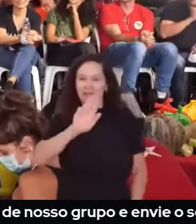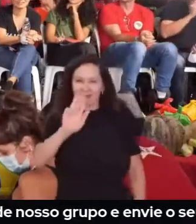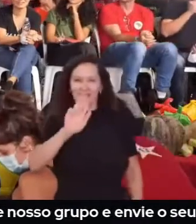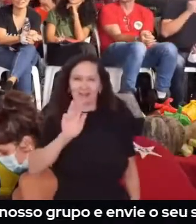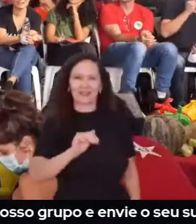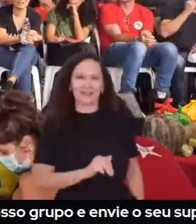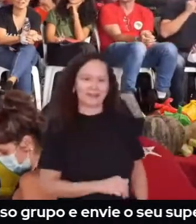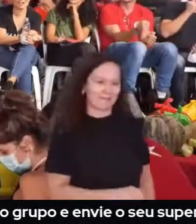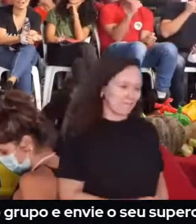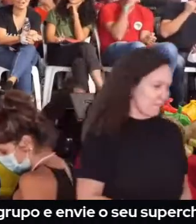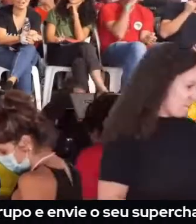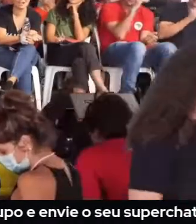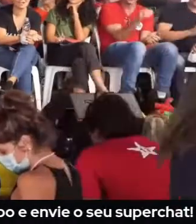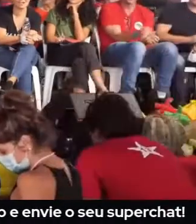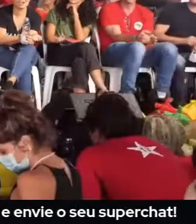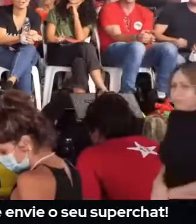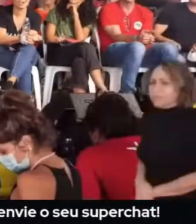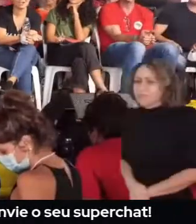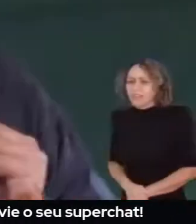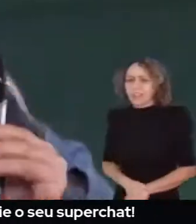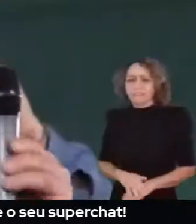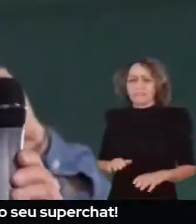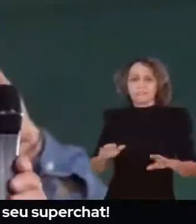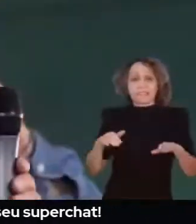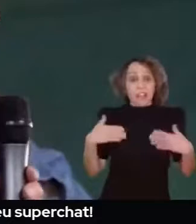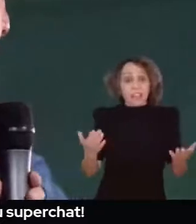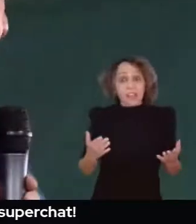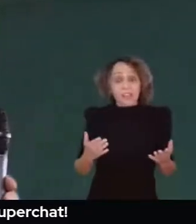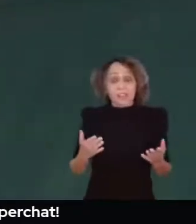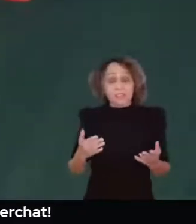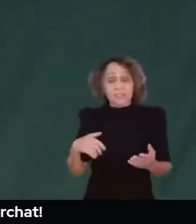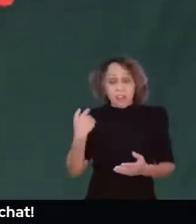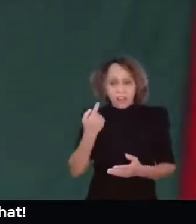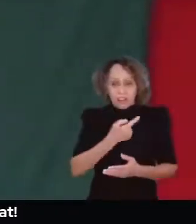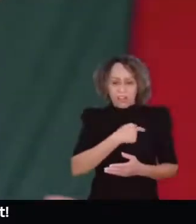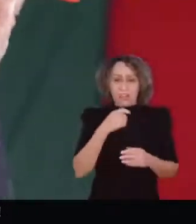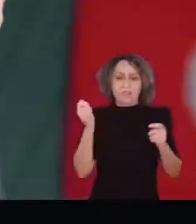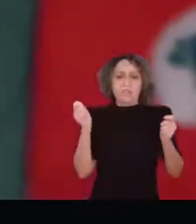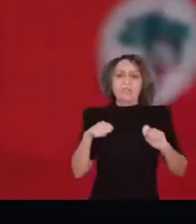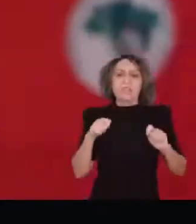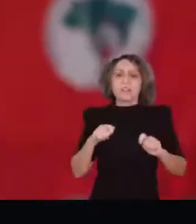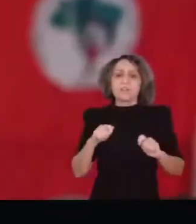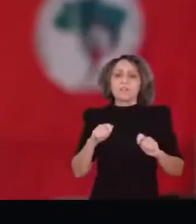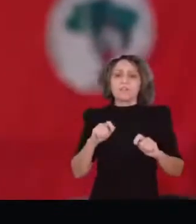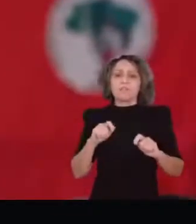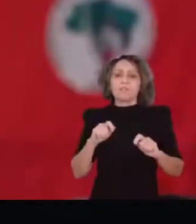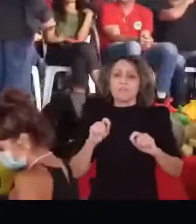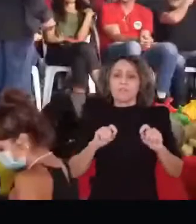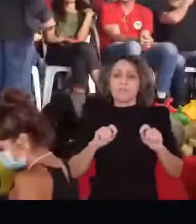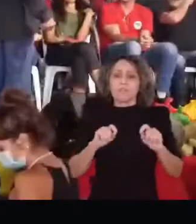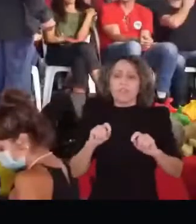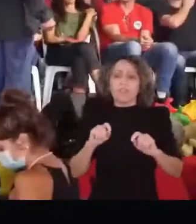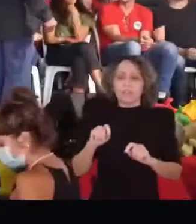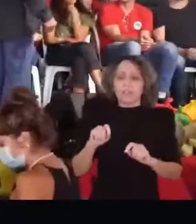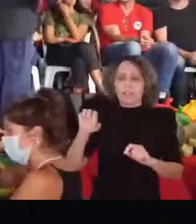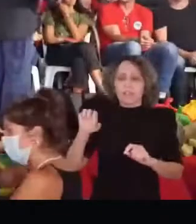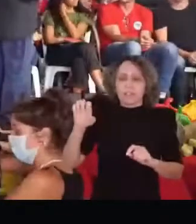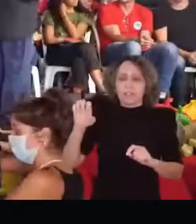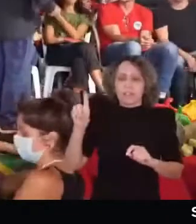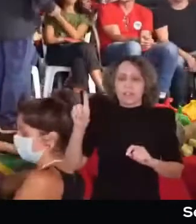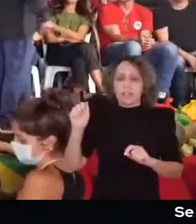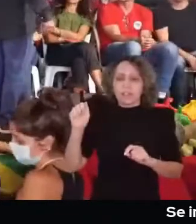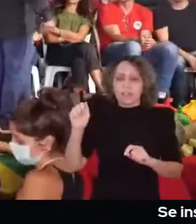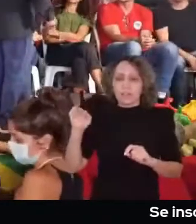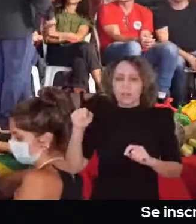Então, companheiro, é o seguinte, nós precisamos, Eduardo, nós temos que consertar o país. Nós temos